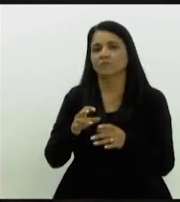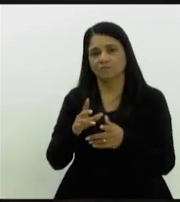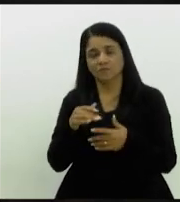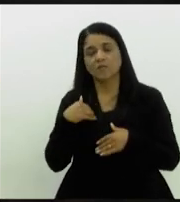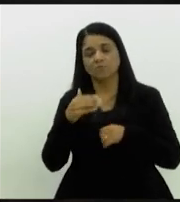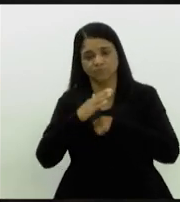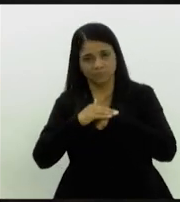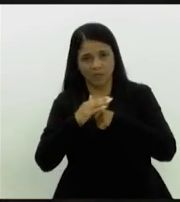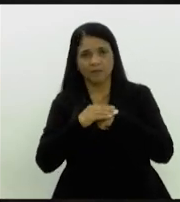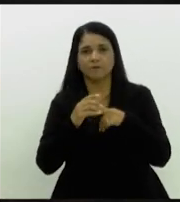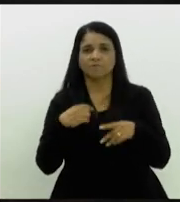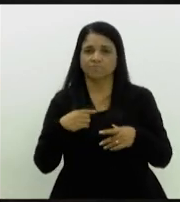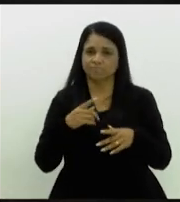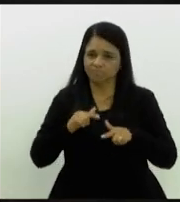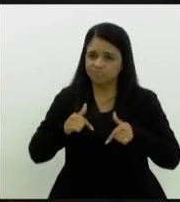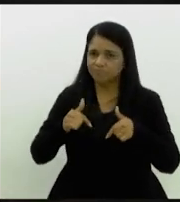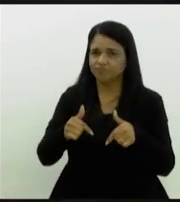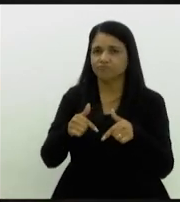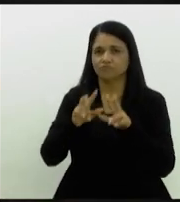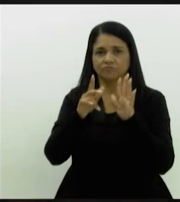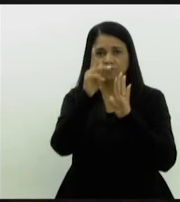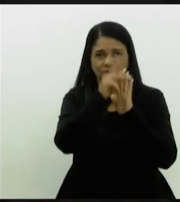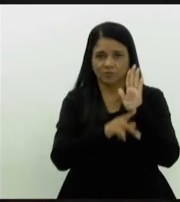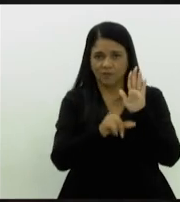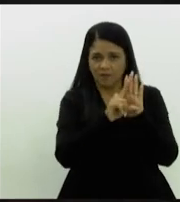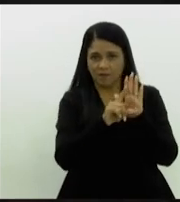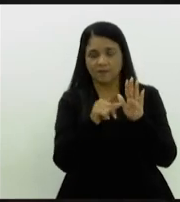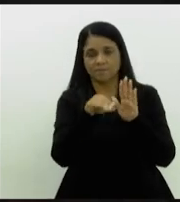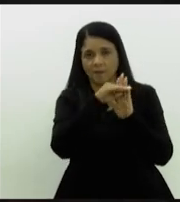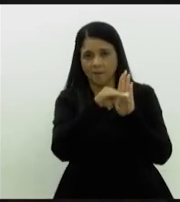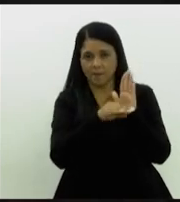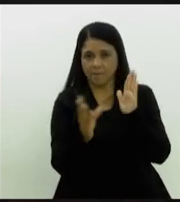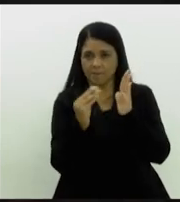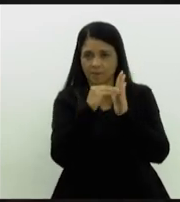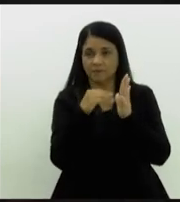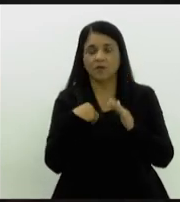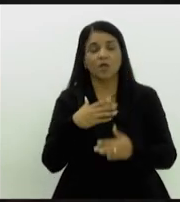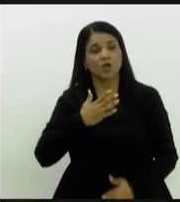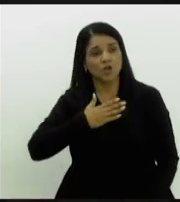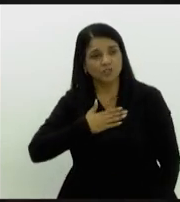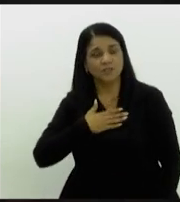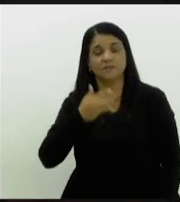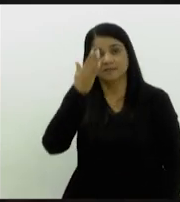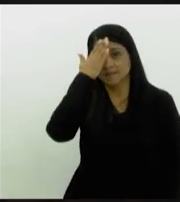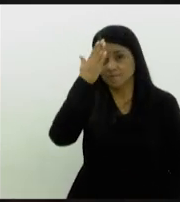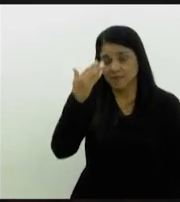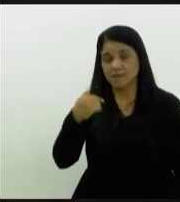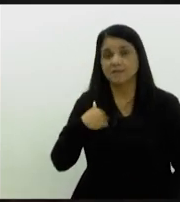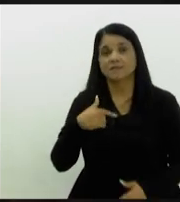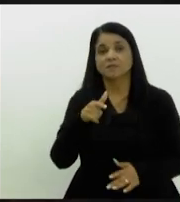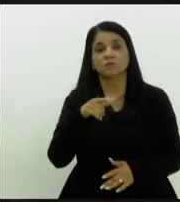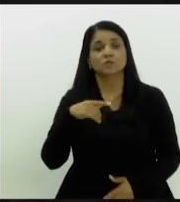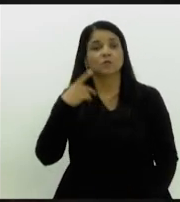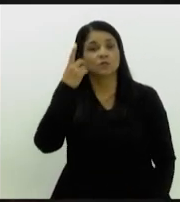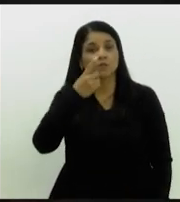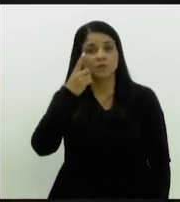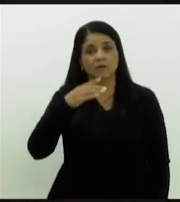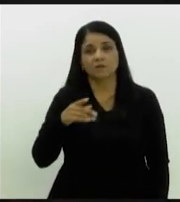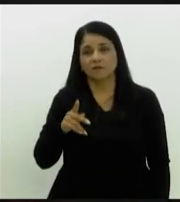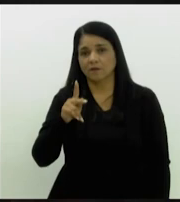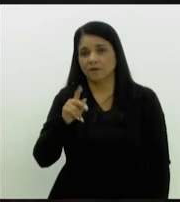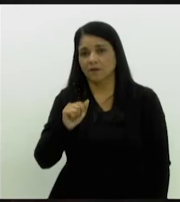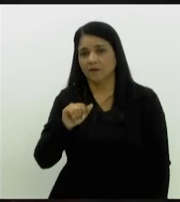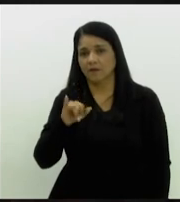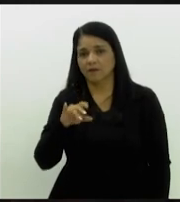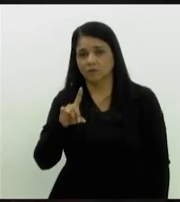carinho. Deputado Átila, eu gostaria só de saber se o deputado Caiado retirou as emendas do que nós tratamos na